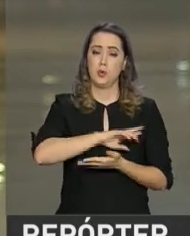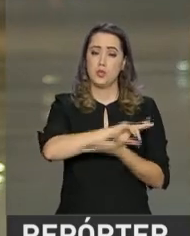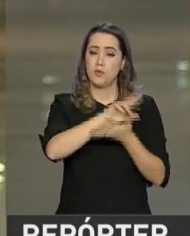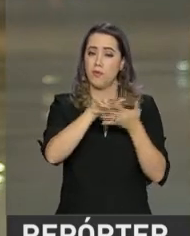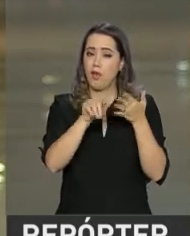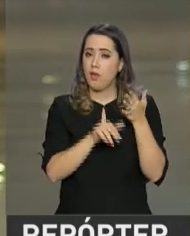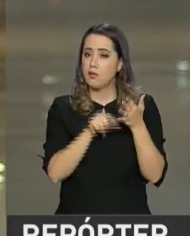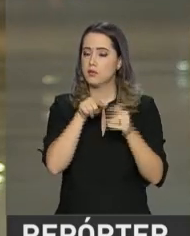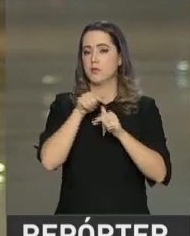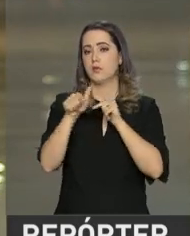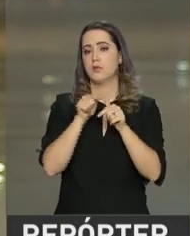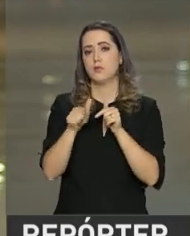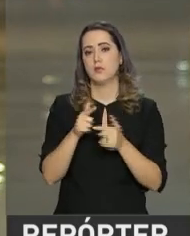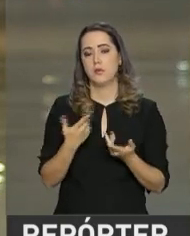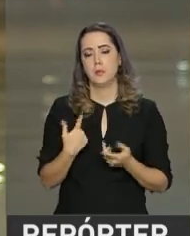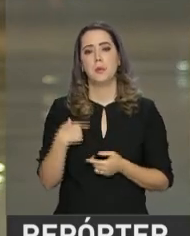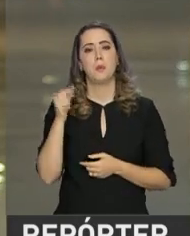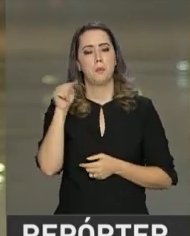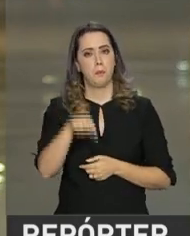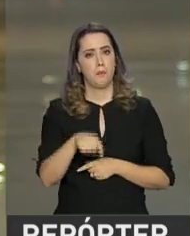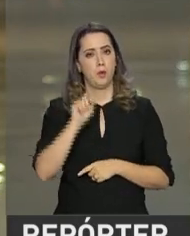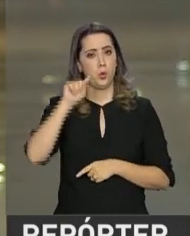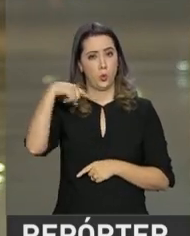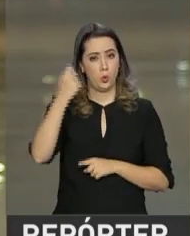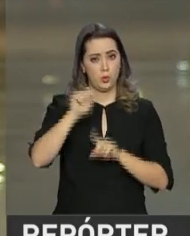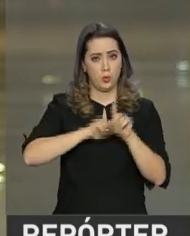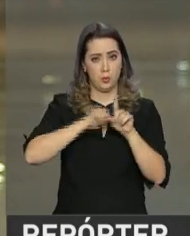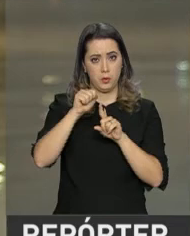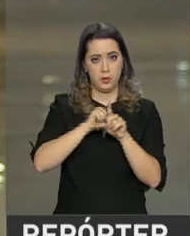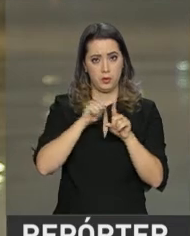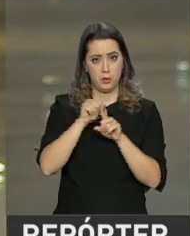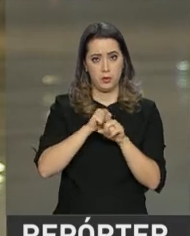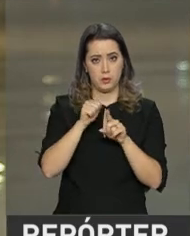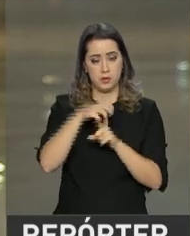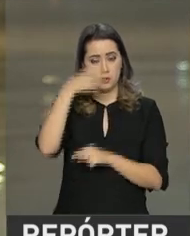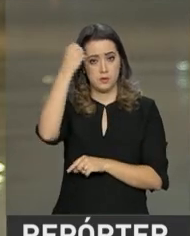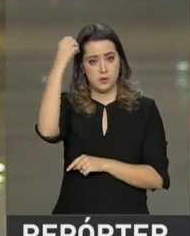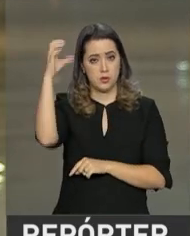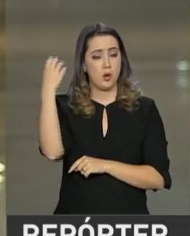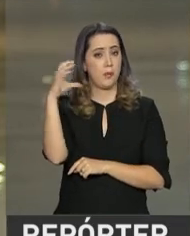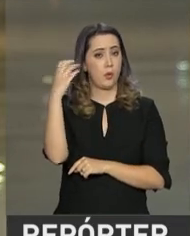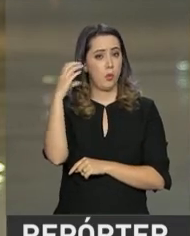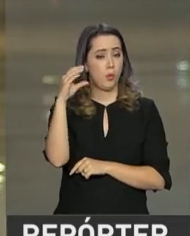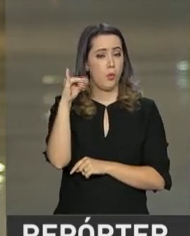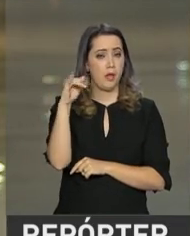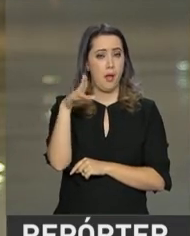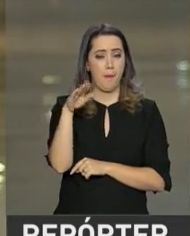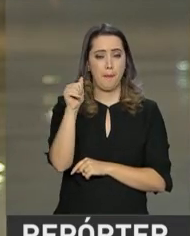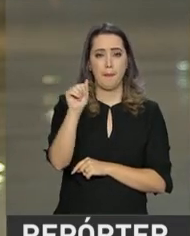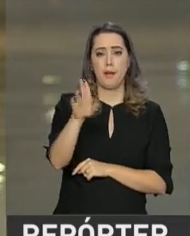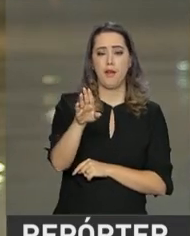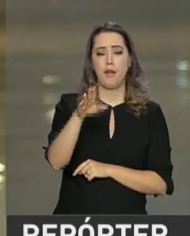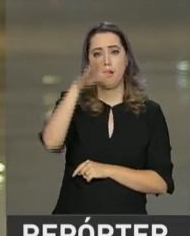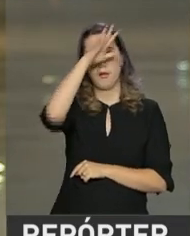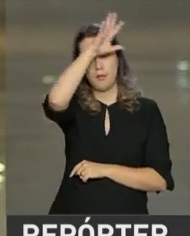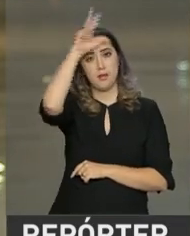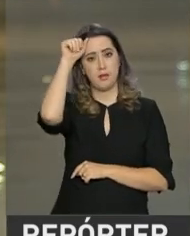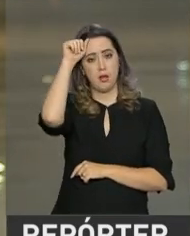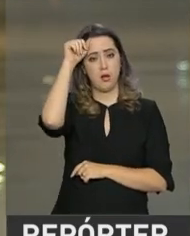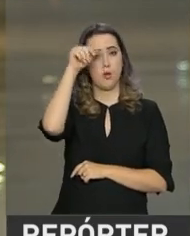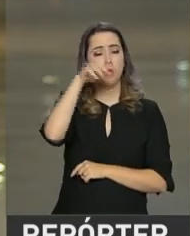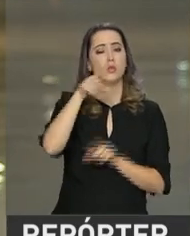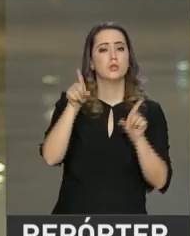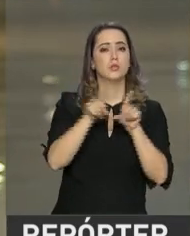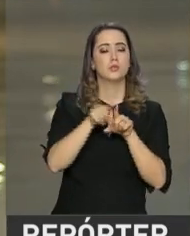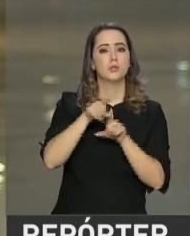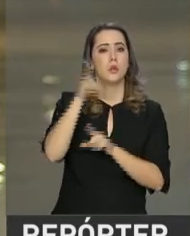previsto a interiorização de venezuelanos para cuiabá no mato grosso manaus no amazonas e são paulo